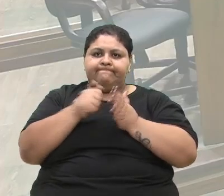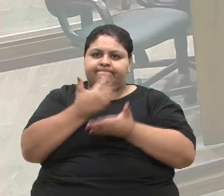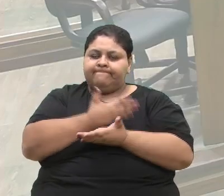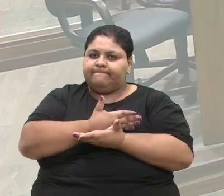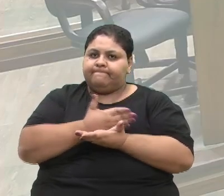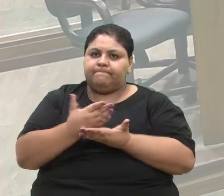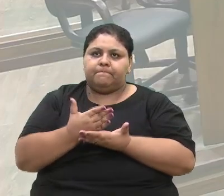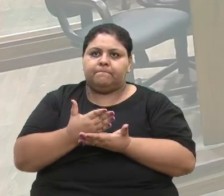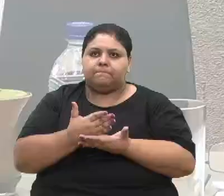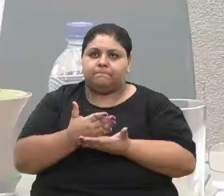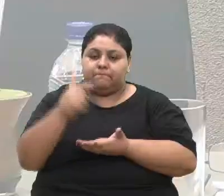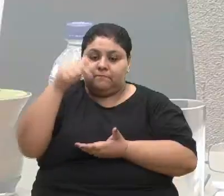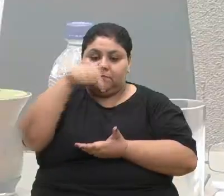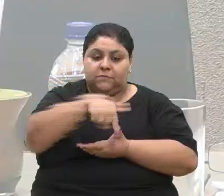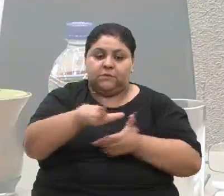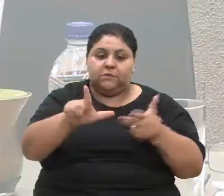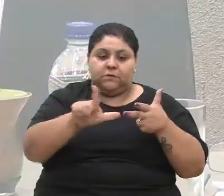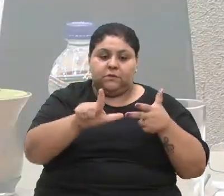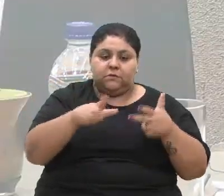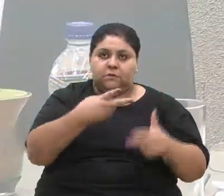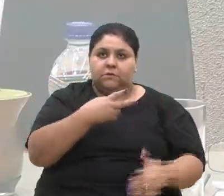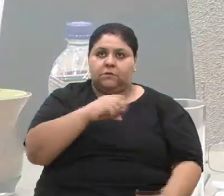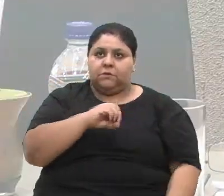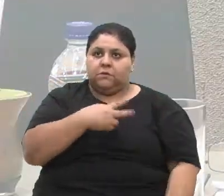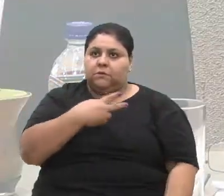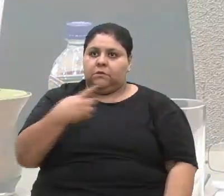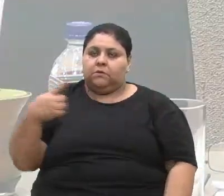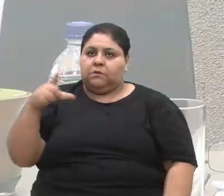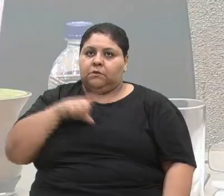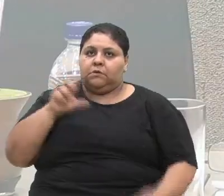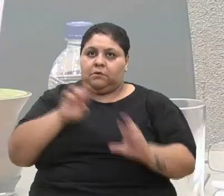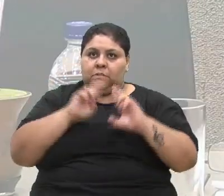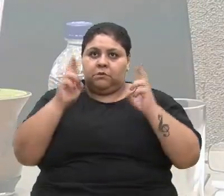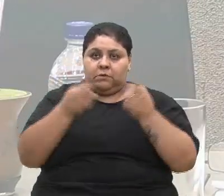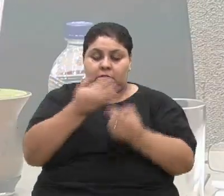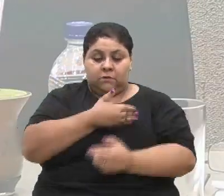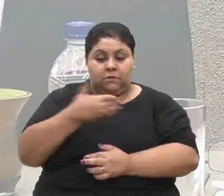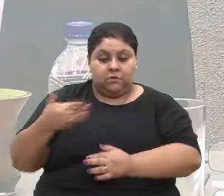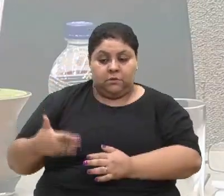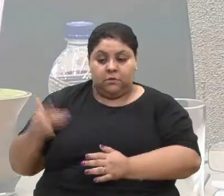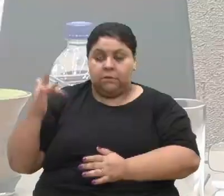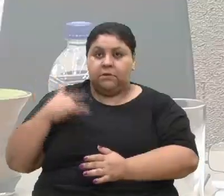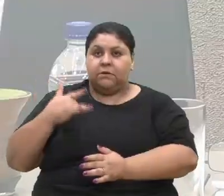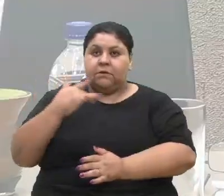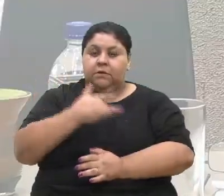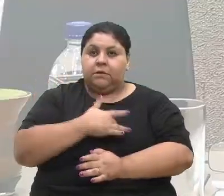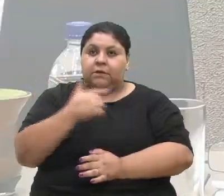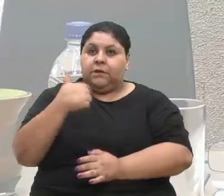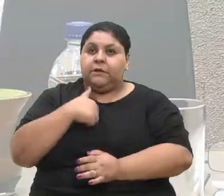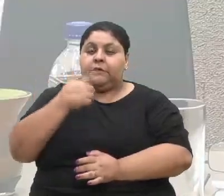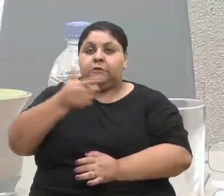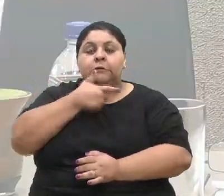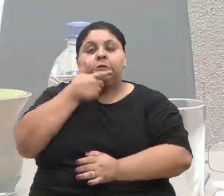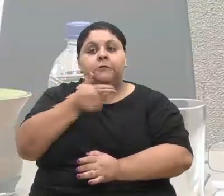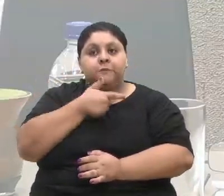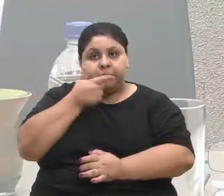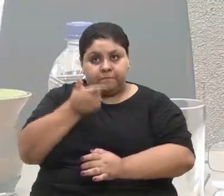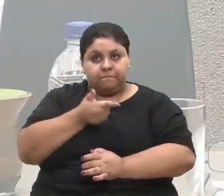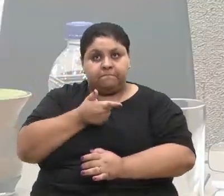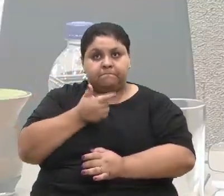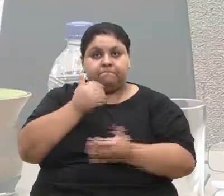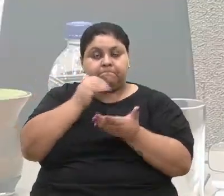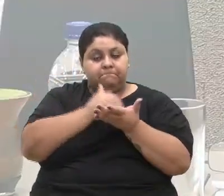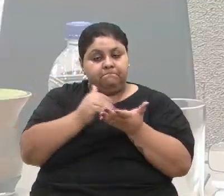início dessa legislação, em 2021, teve uma reunião pública aqui a respeito de saúde e eu falei isso para a